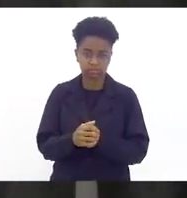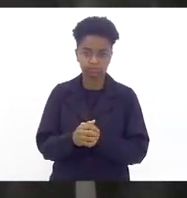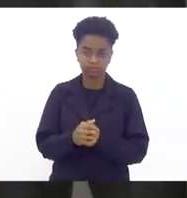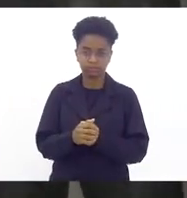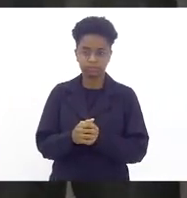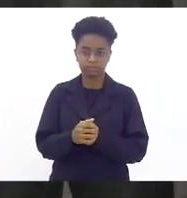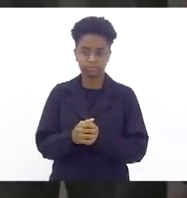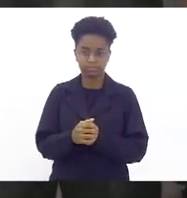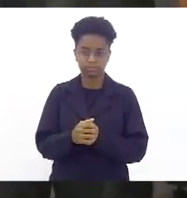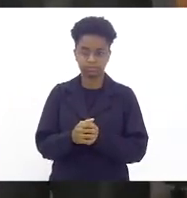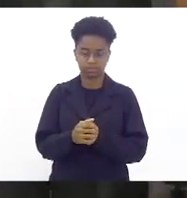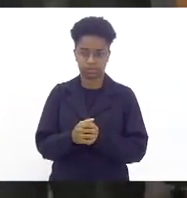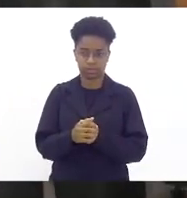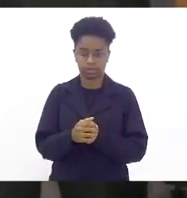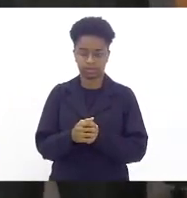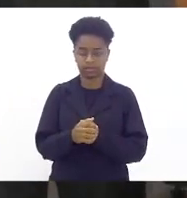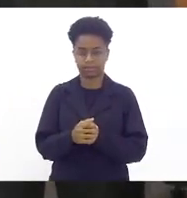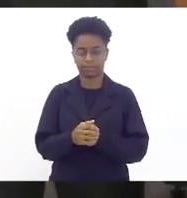que é o seguinte,